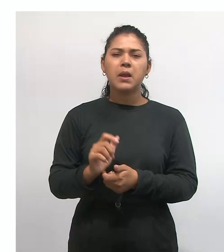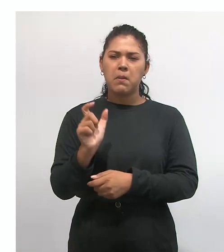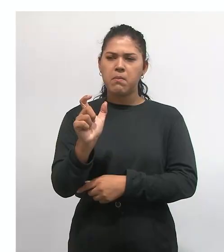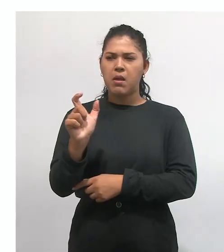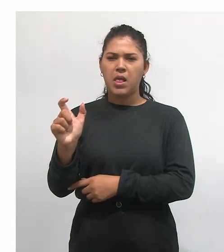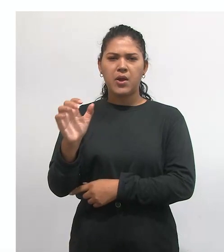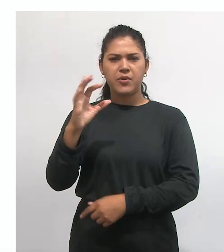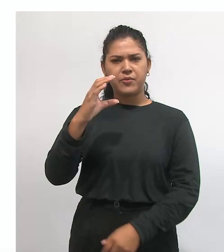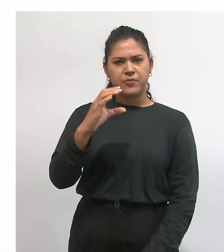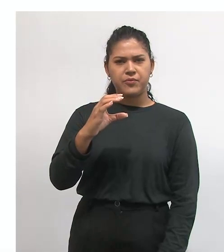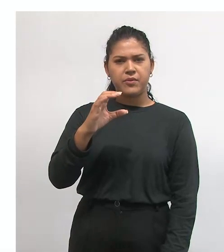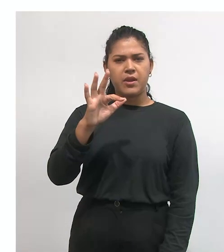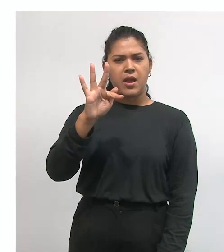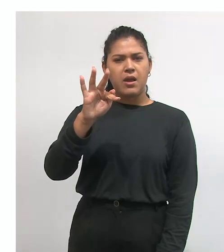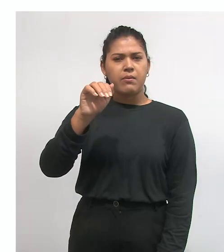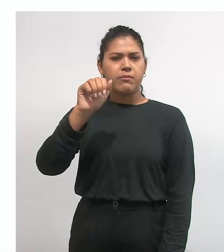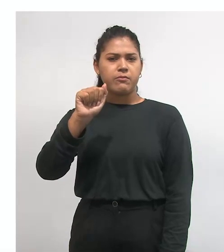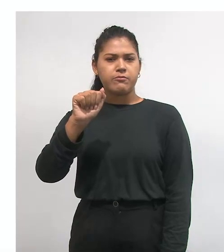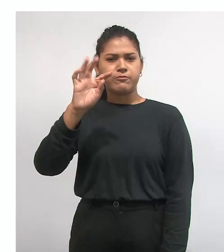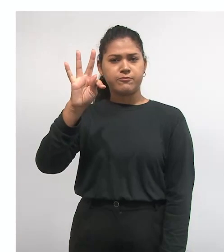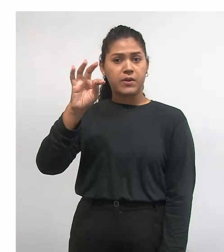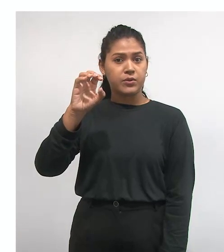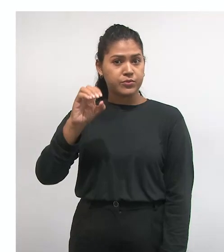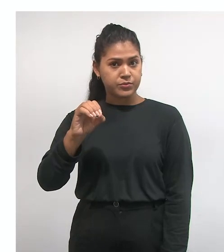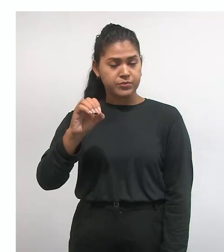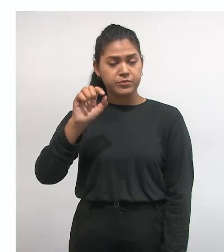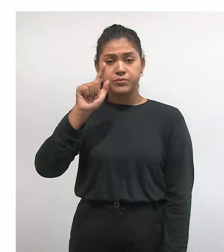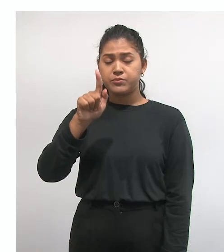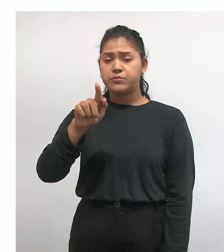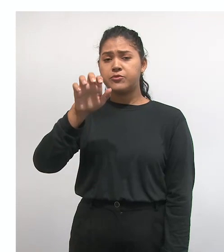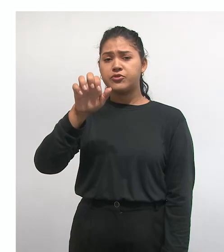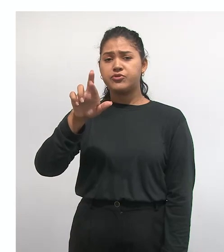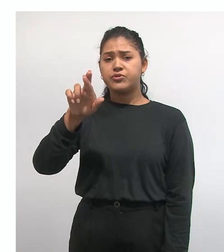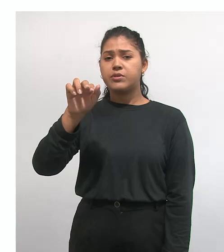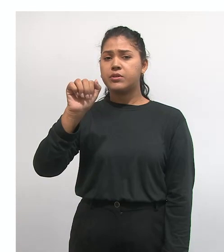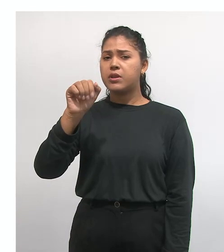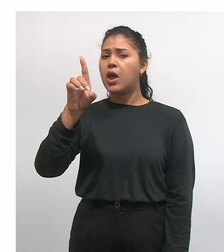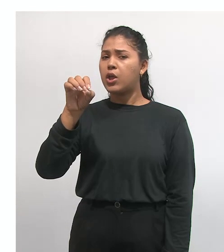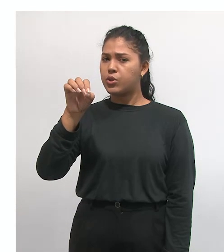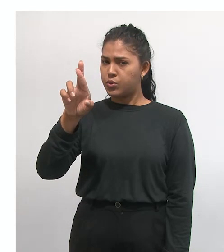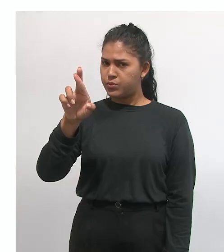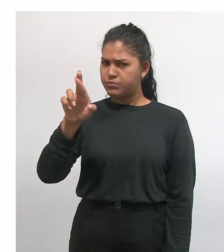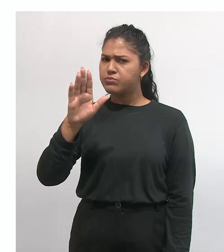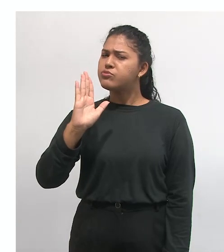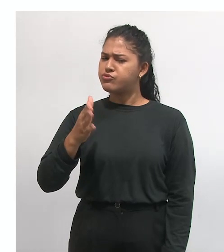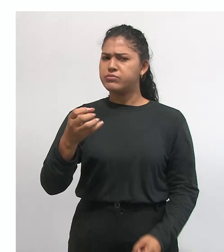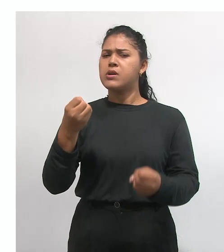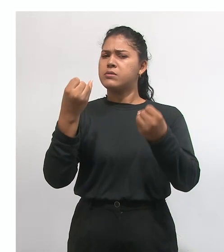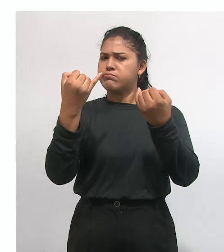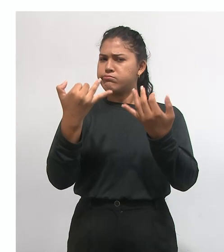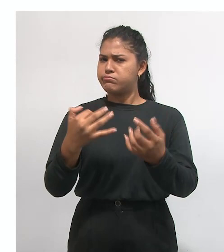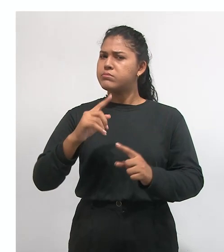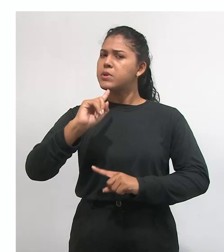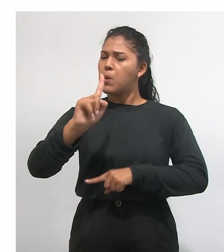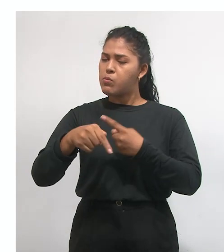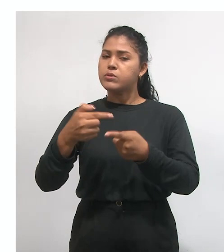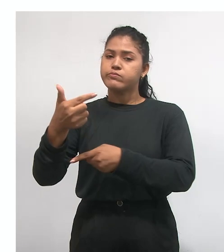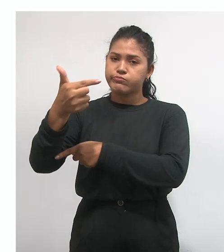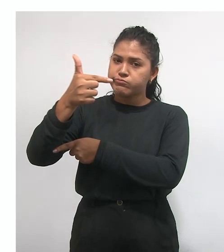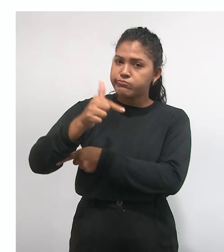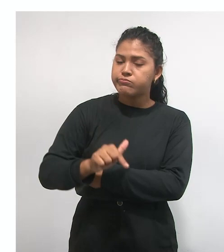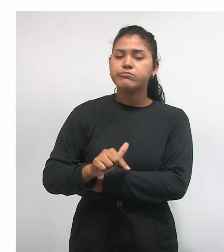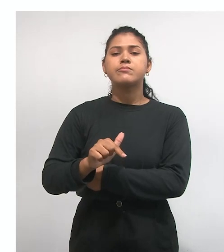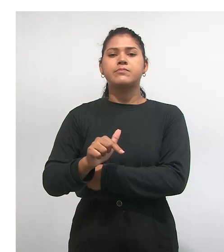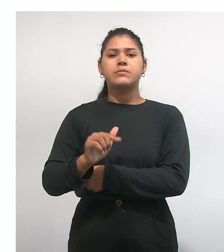a gente está conversando aqui, mas eu vou relembrar, porque eu acredito que você que está aí já na nossa 5ª unidade já sabe o que é o fato gerador, mas não custa